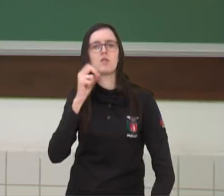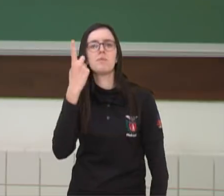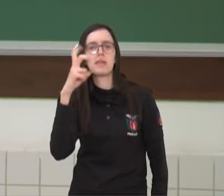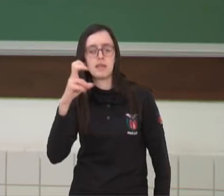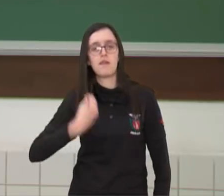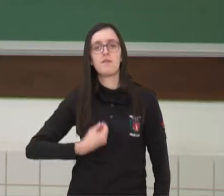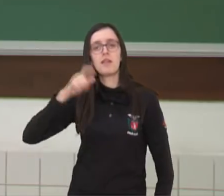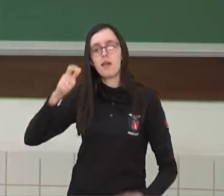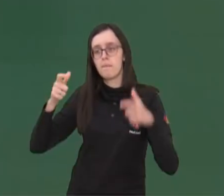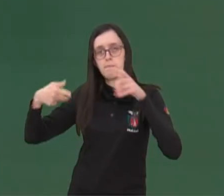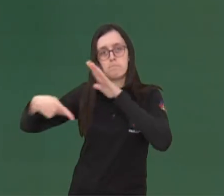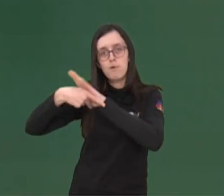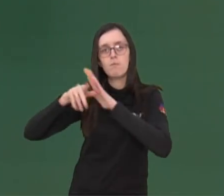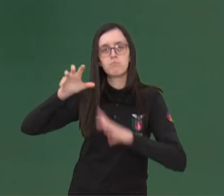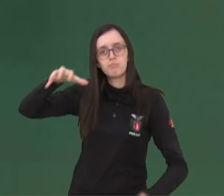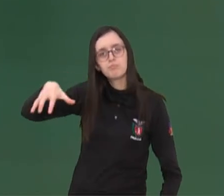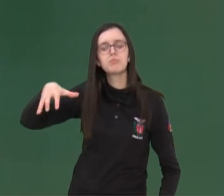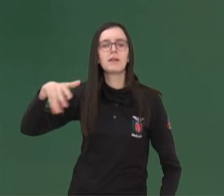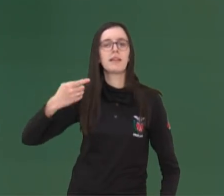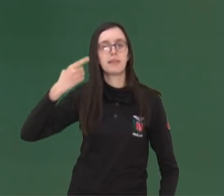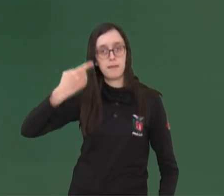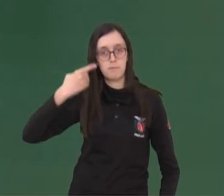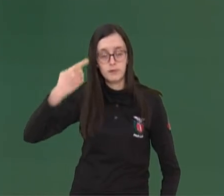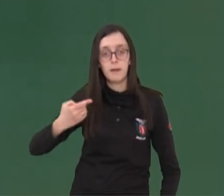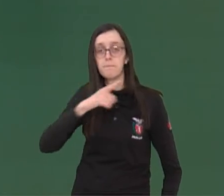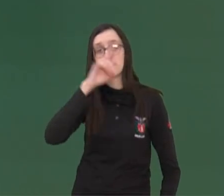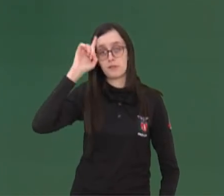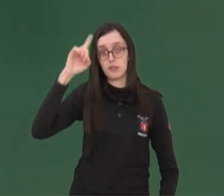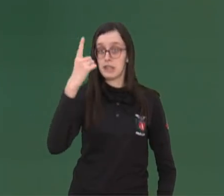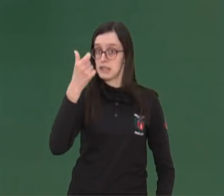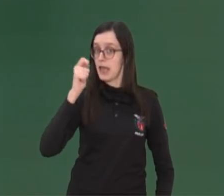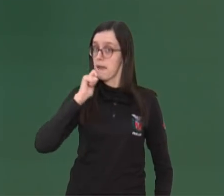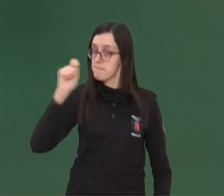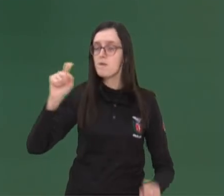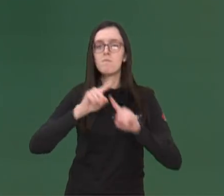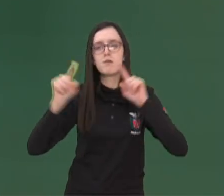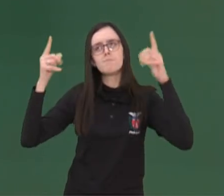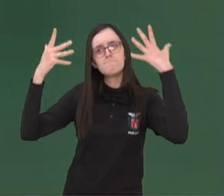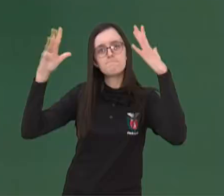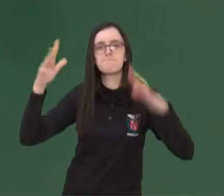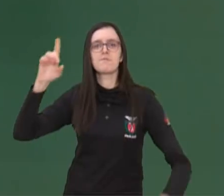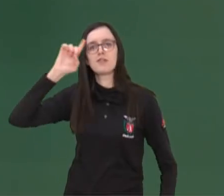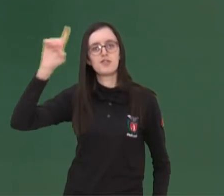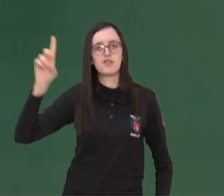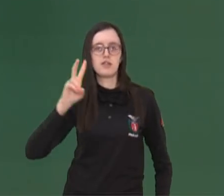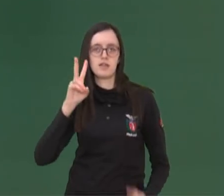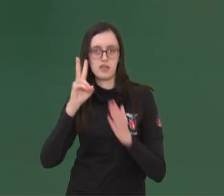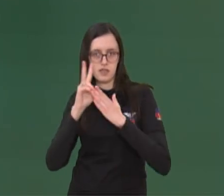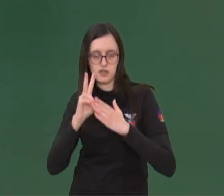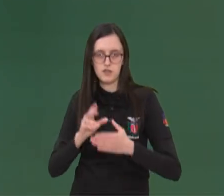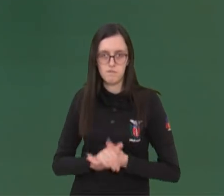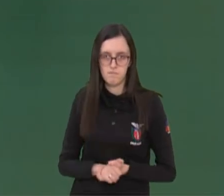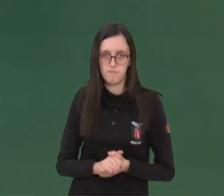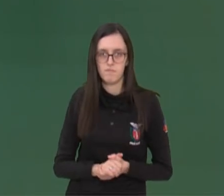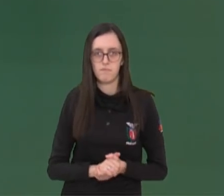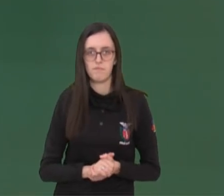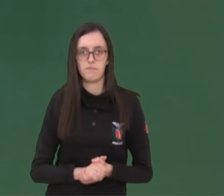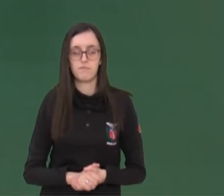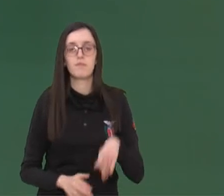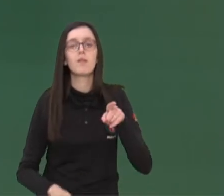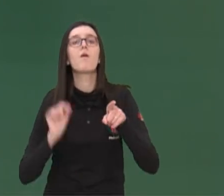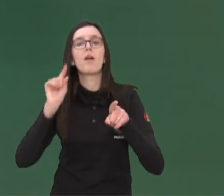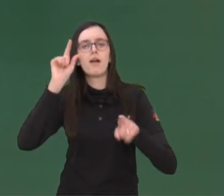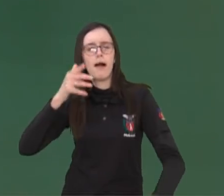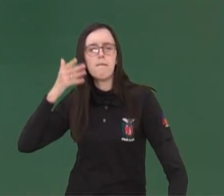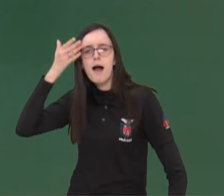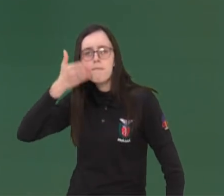Câmara dos Deputados. Essa sessão foi no dia 16 de abril, mas é em comemoração ao Dia do Índio. E aqui, então, ele fazendo o